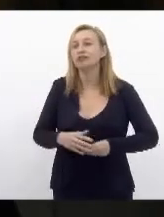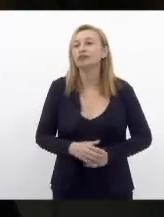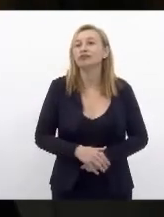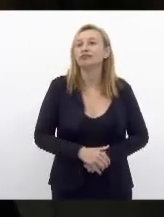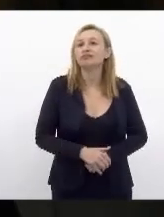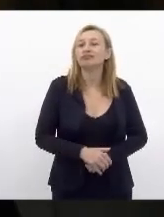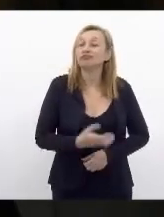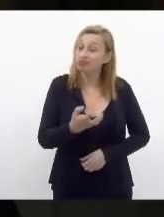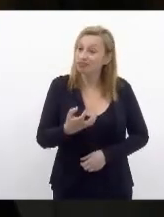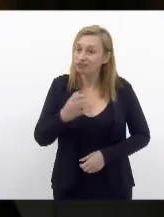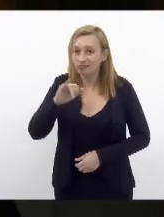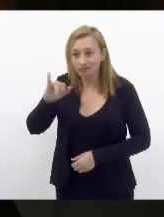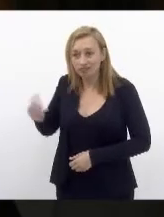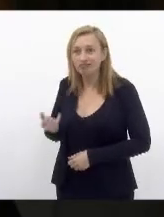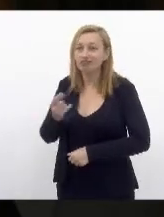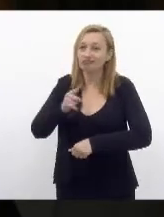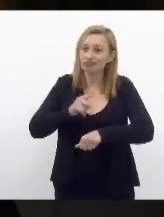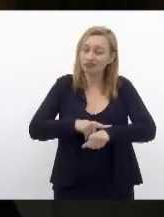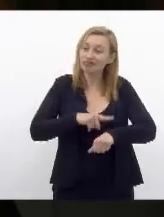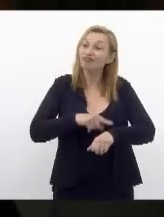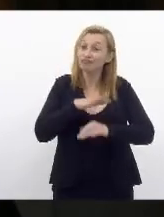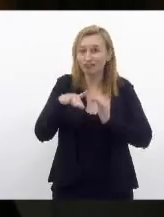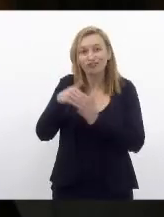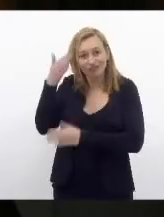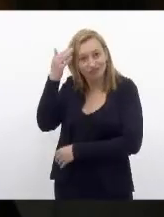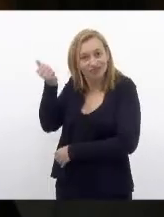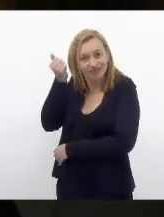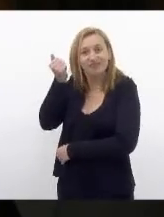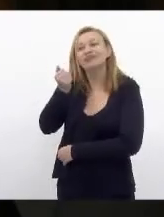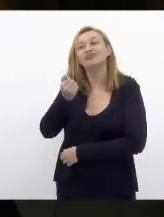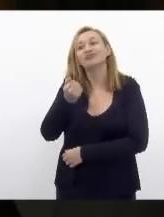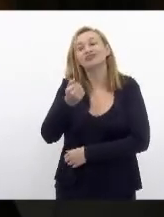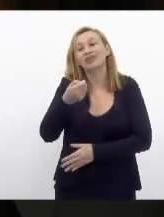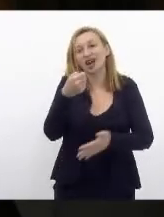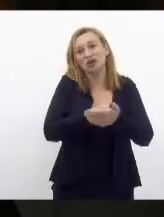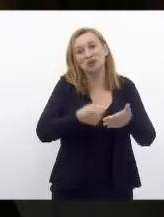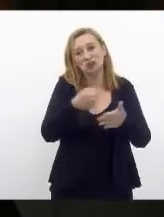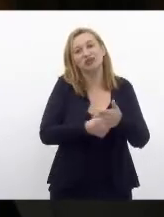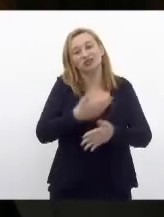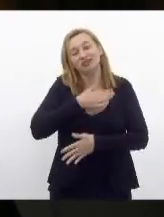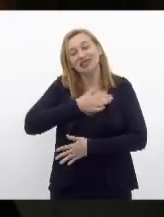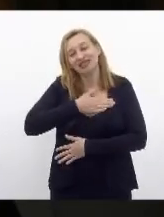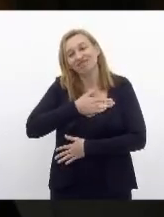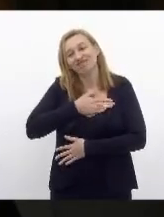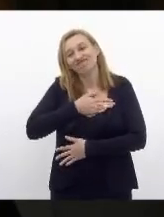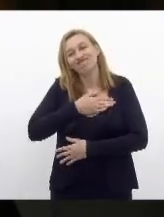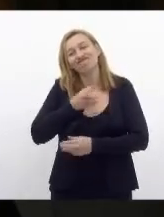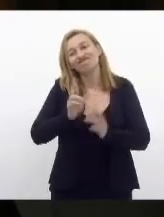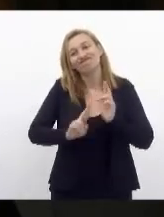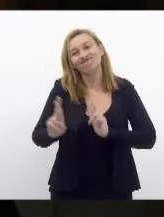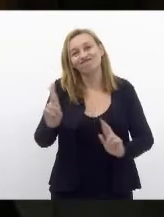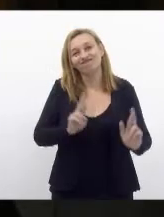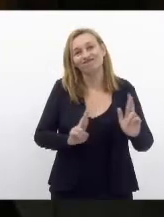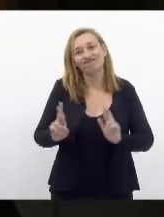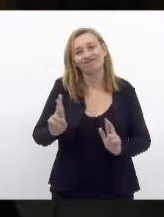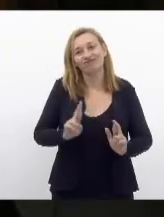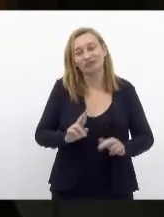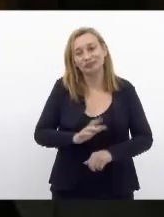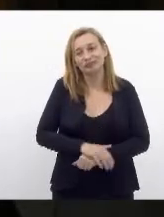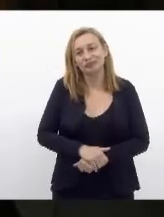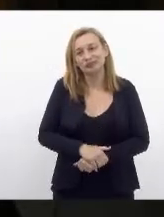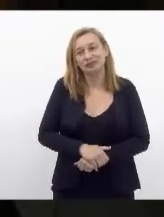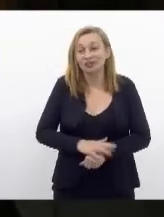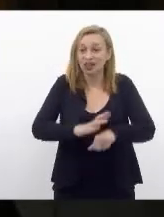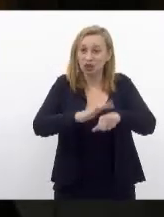queria aproveitar esse momento, todos sabem da minha luta em relação